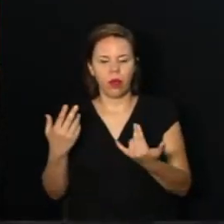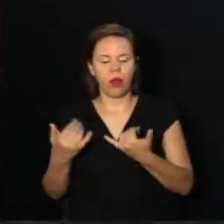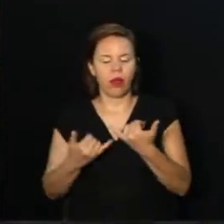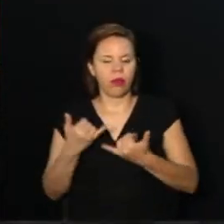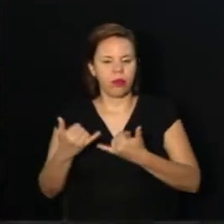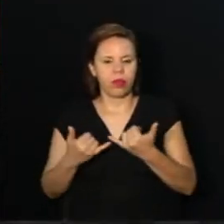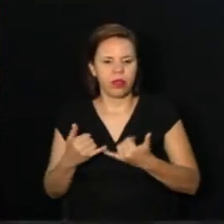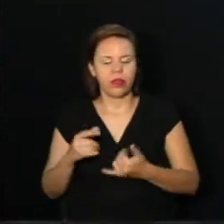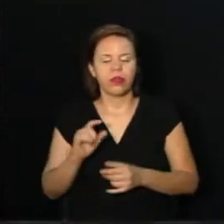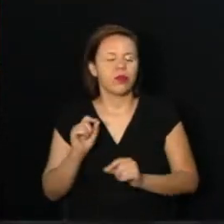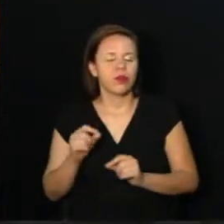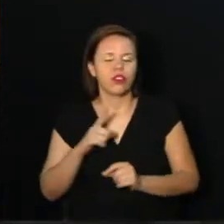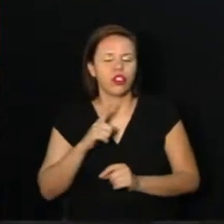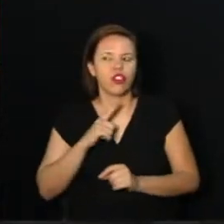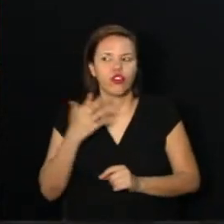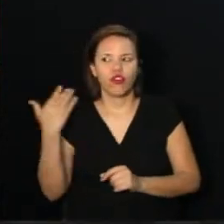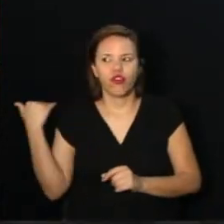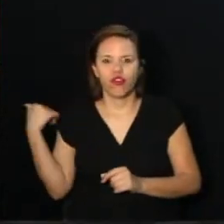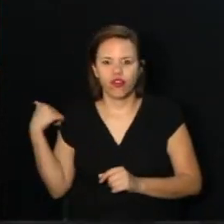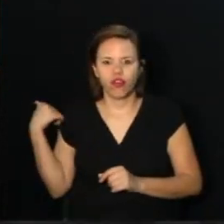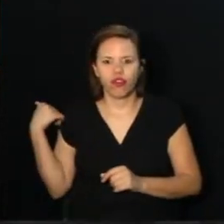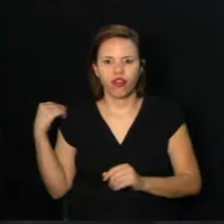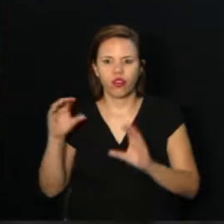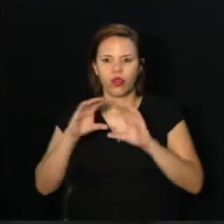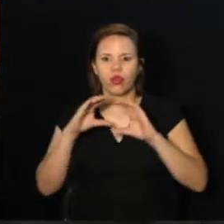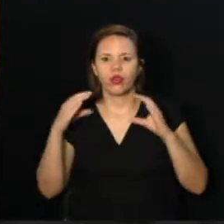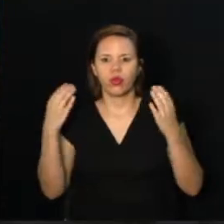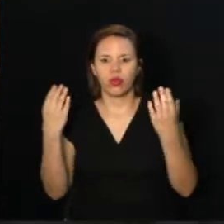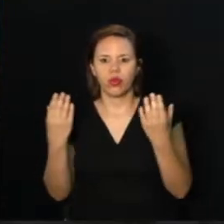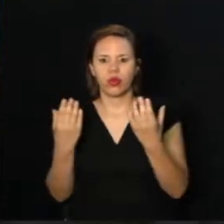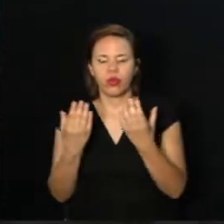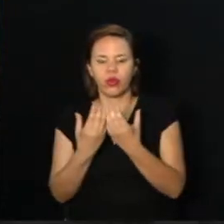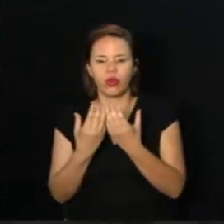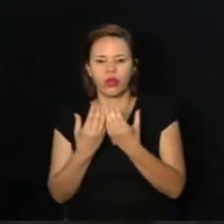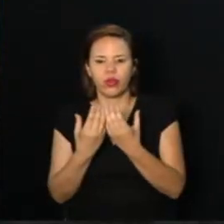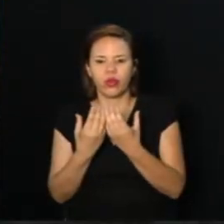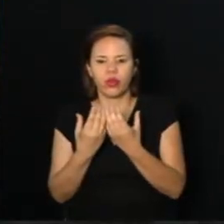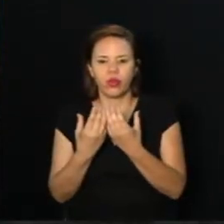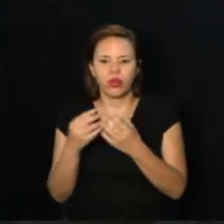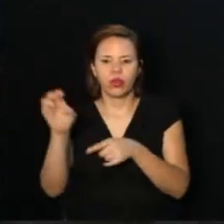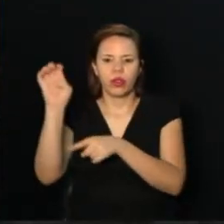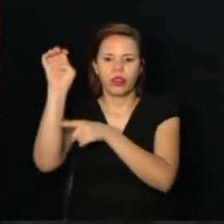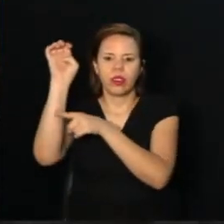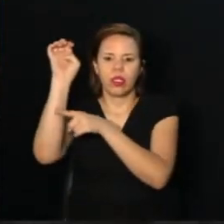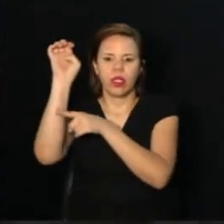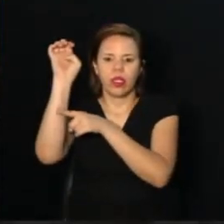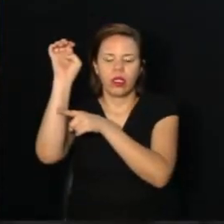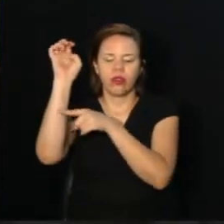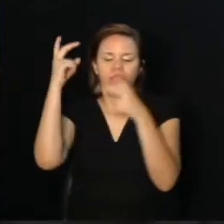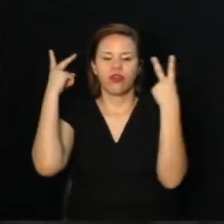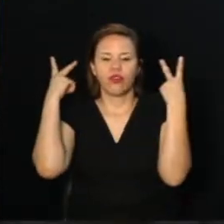brincadeira que nós tivemos no Congresso de Vitória, muito obrigada,